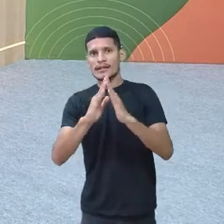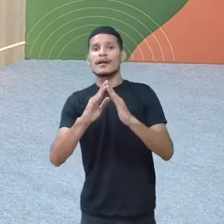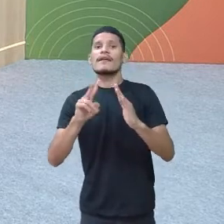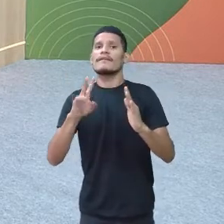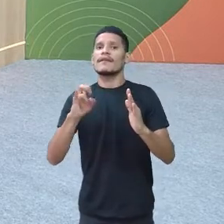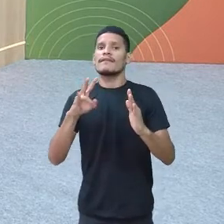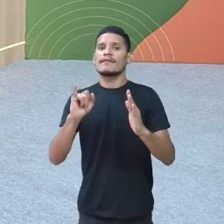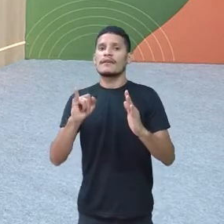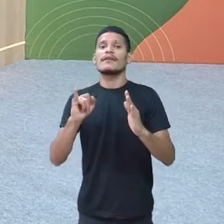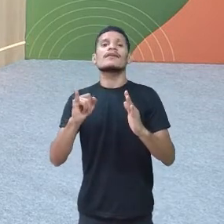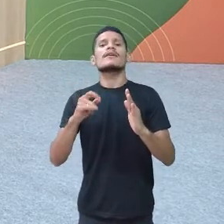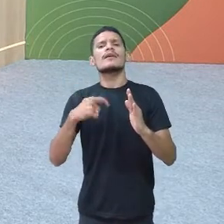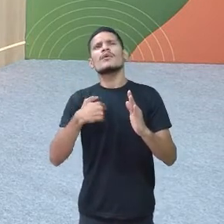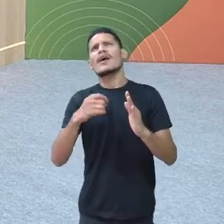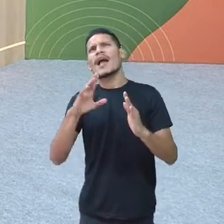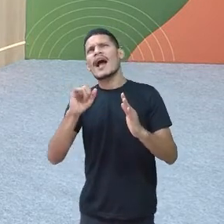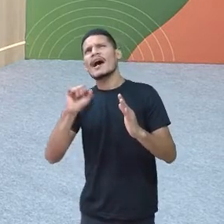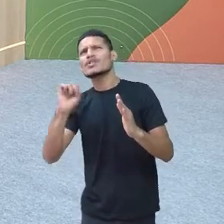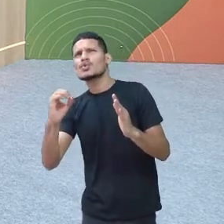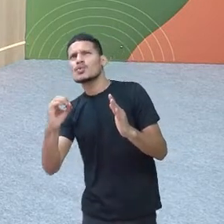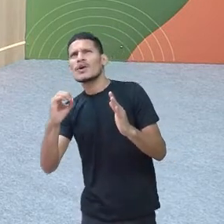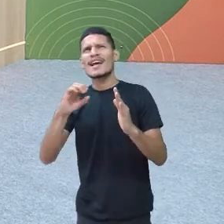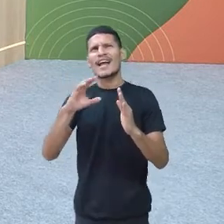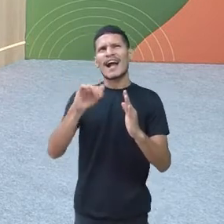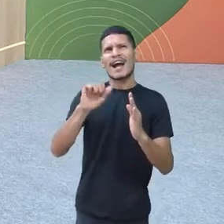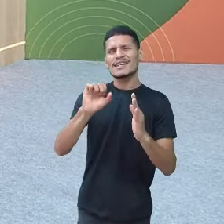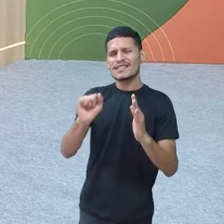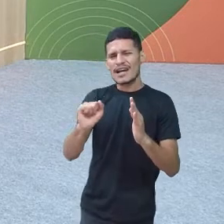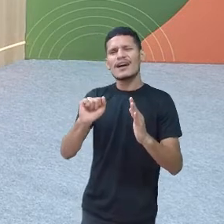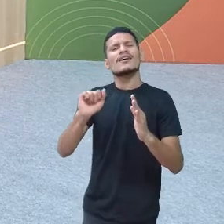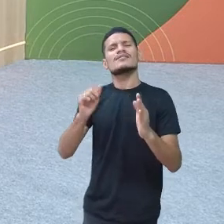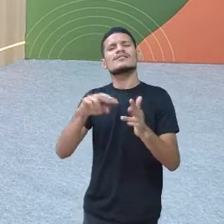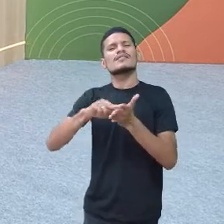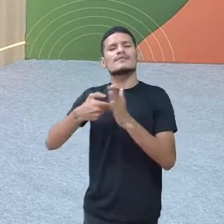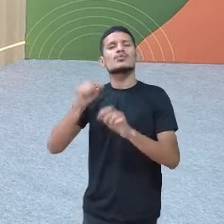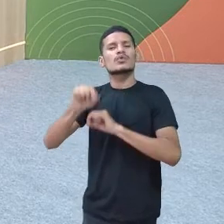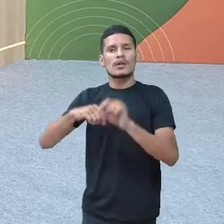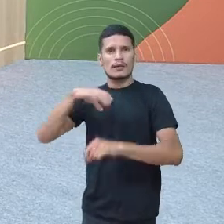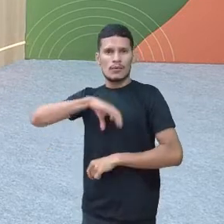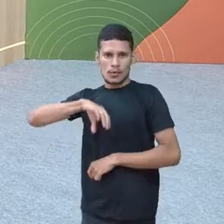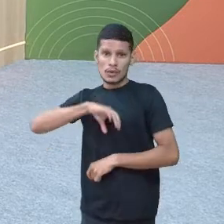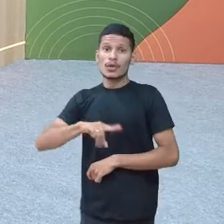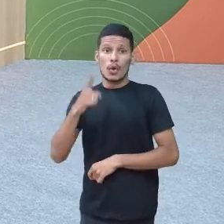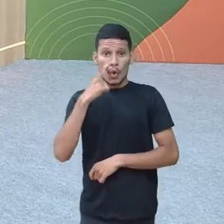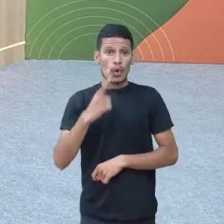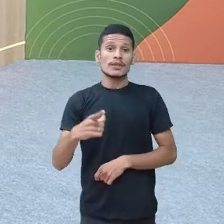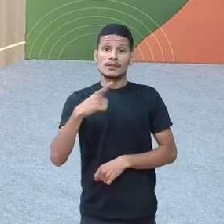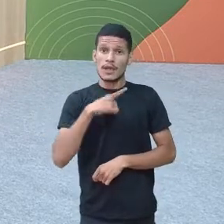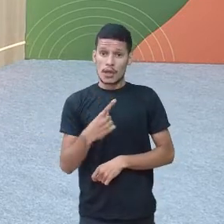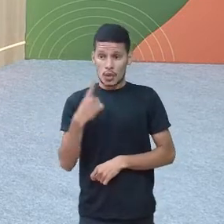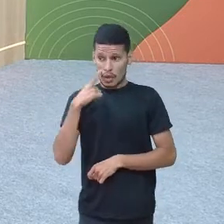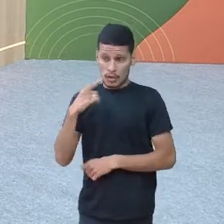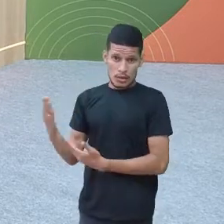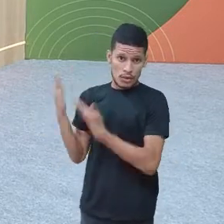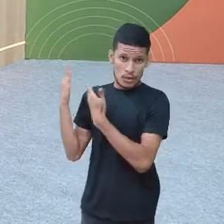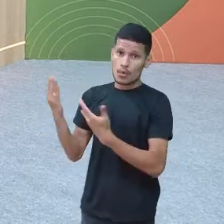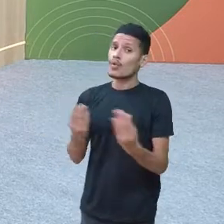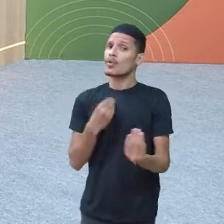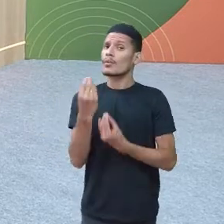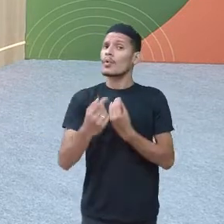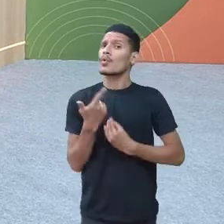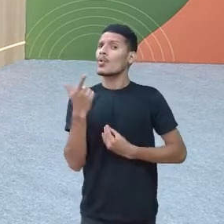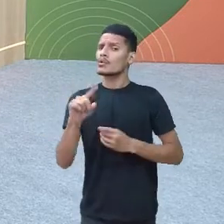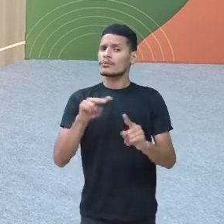que esse caso da casa seria, né? Então, nesse caso aqui, ó, a gente tem uma outra noção, que é utilizando